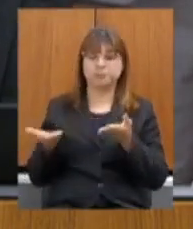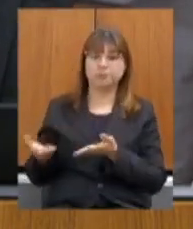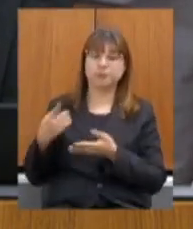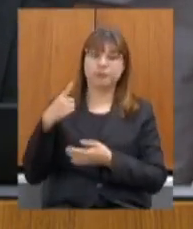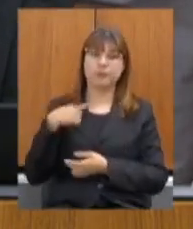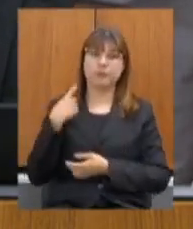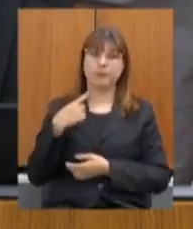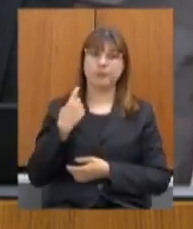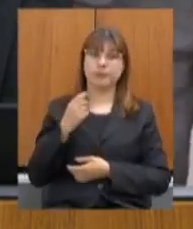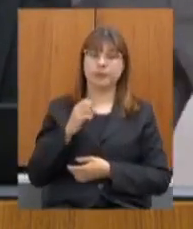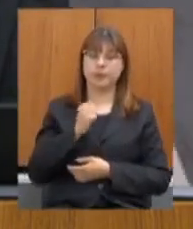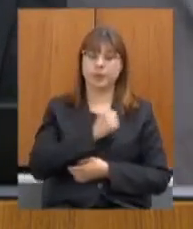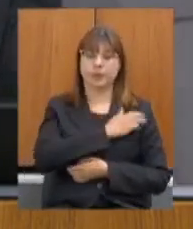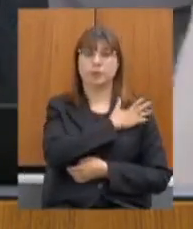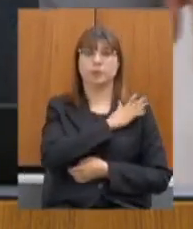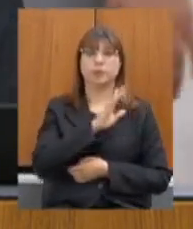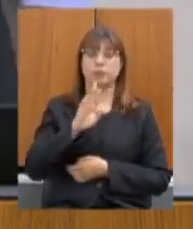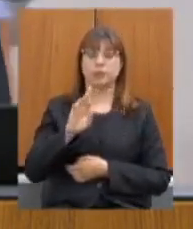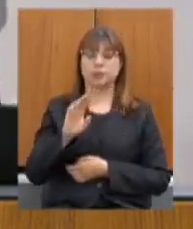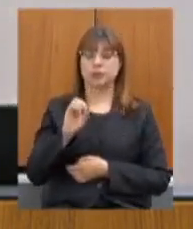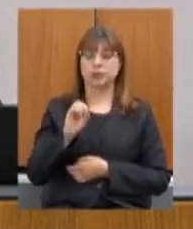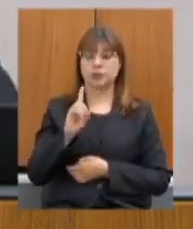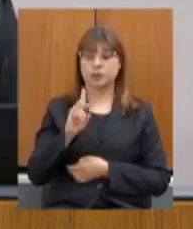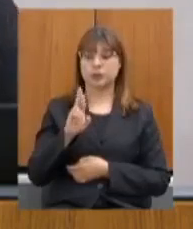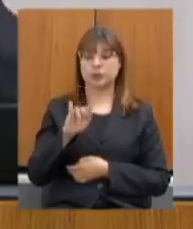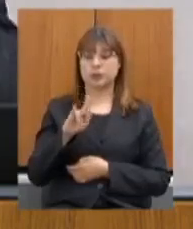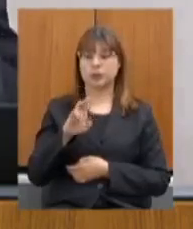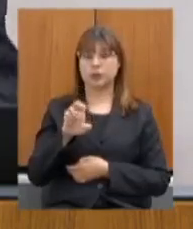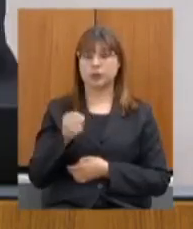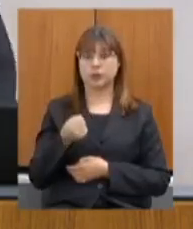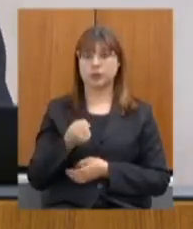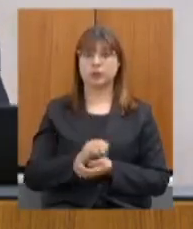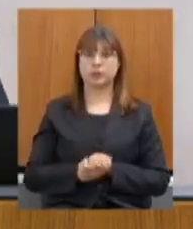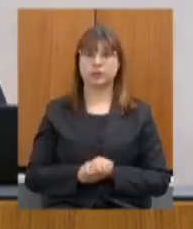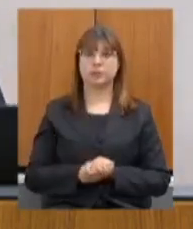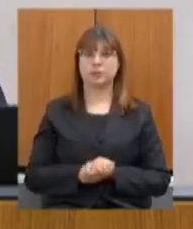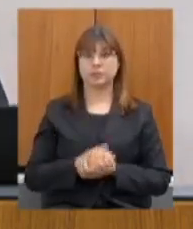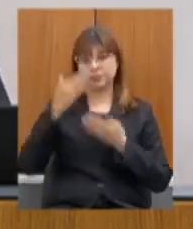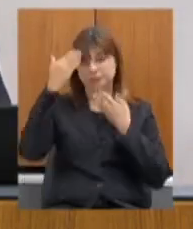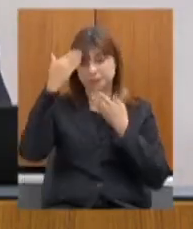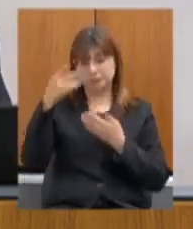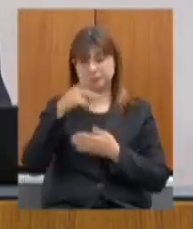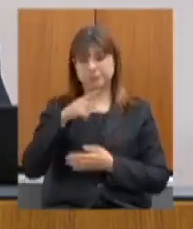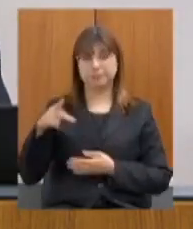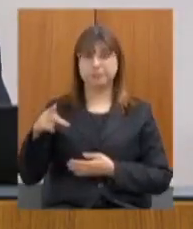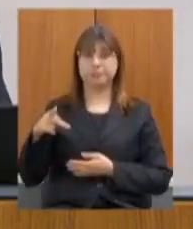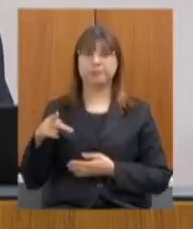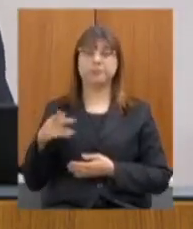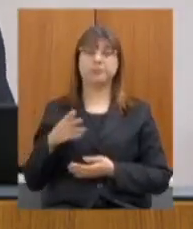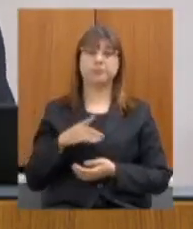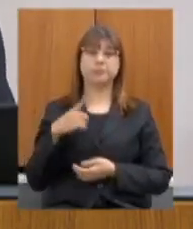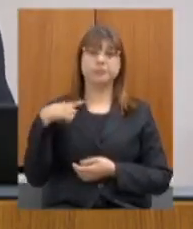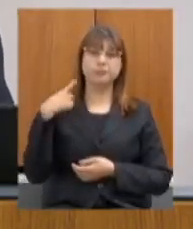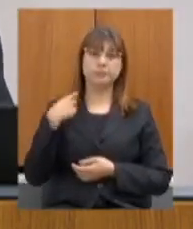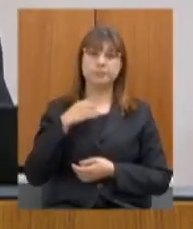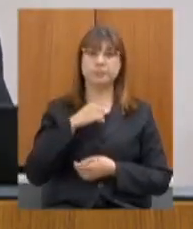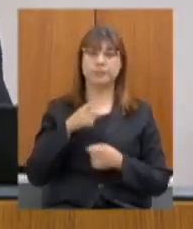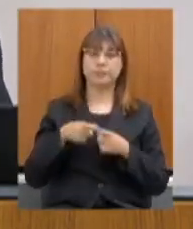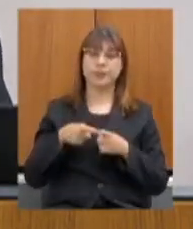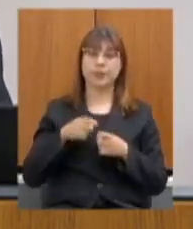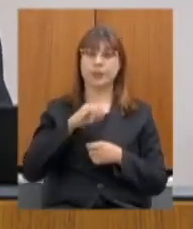deputado Sargento Rodrigues. Obrigado, presidente, deputado doutor Jean,